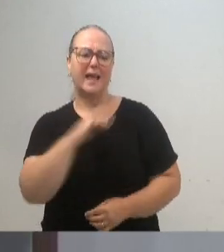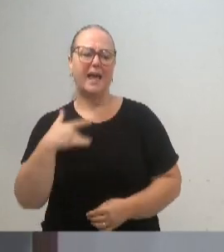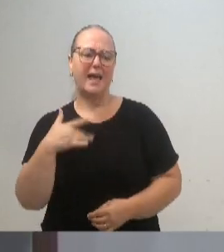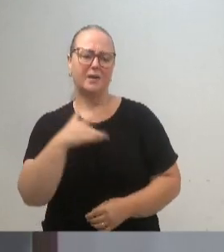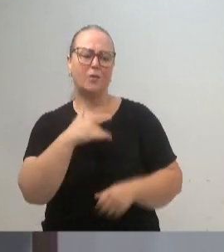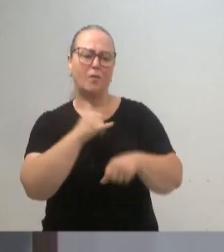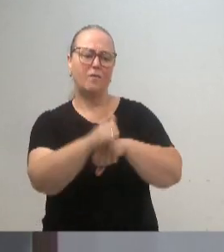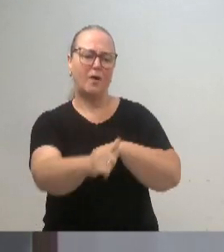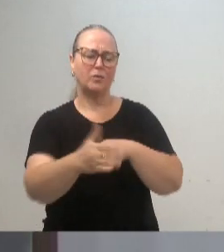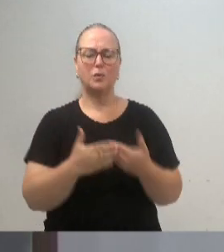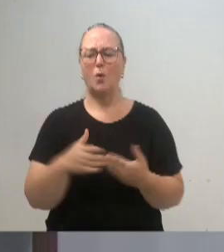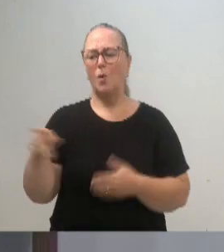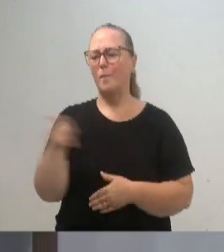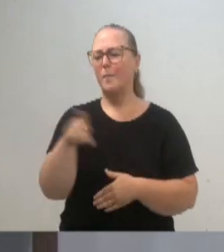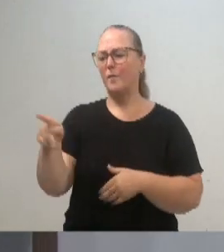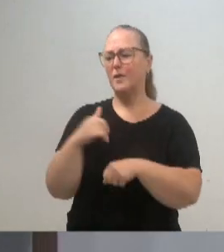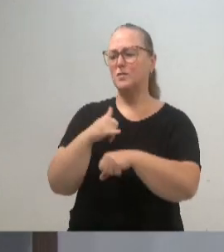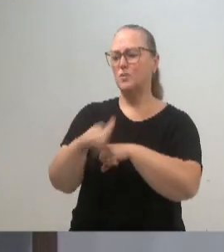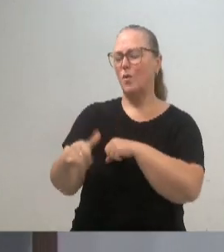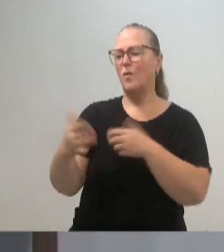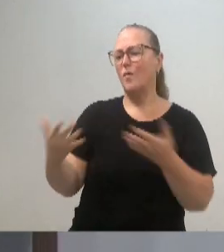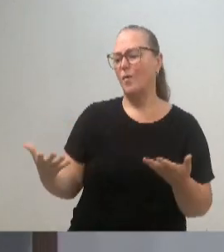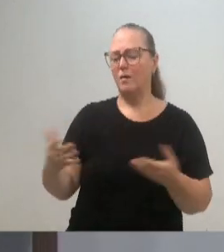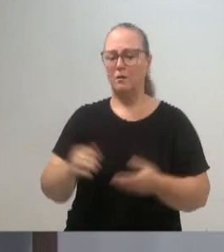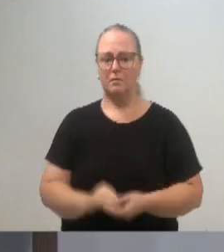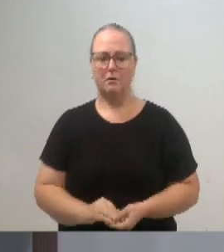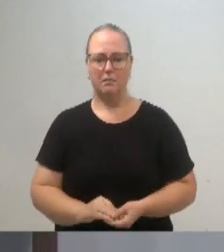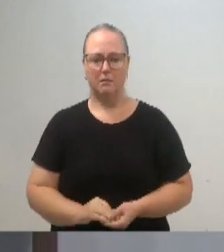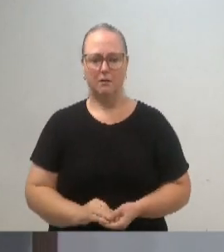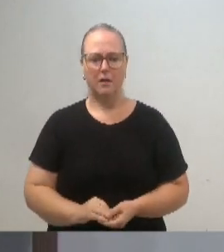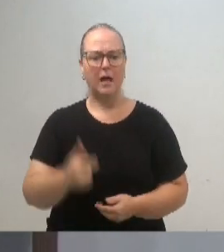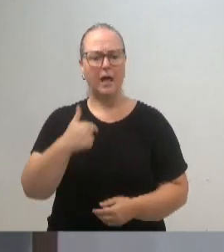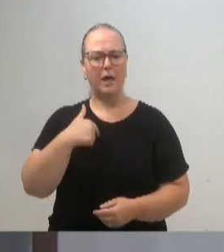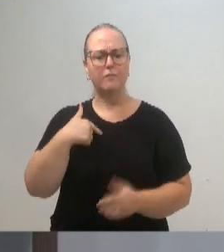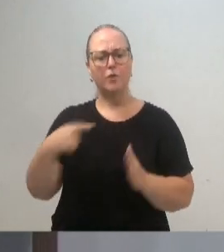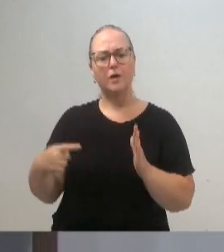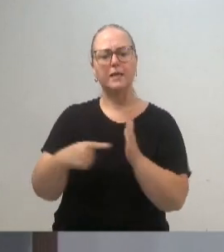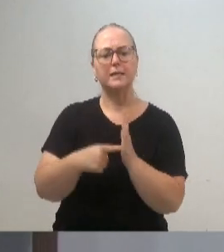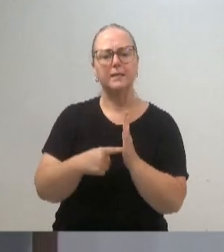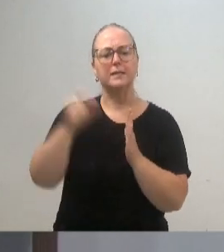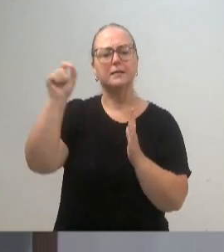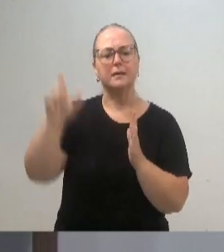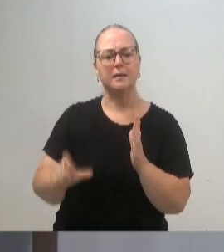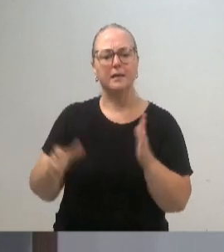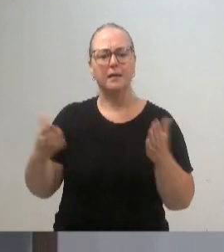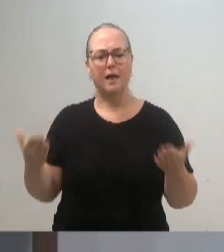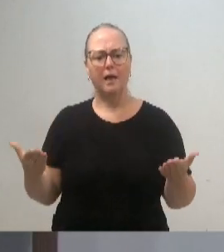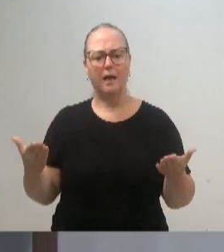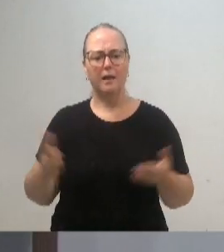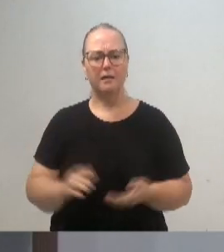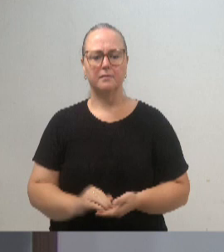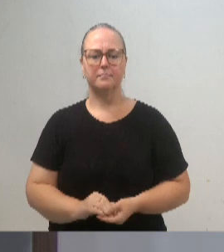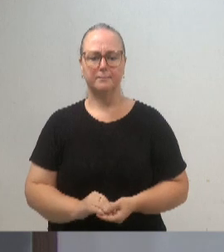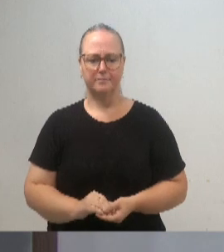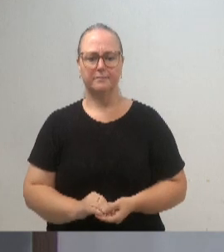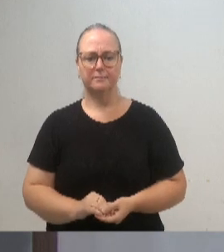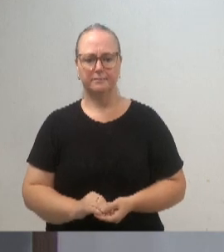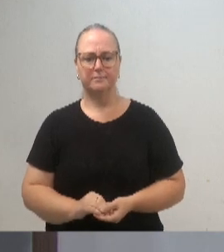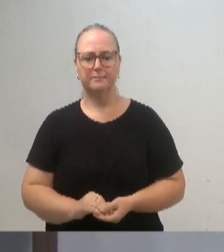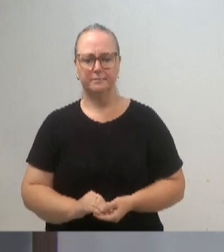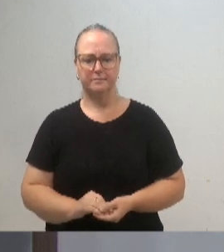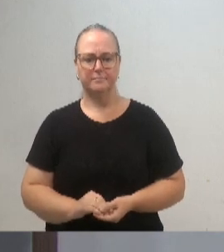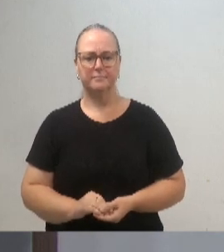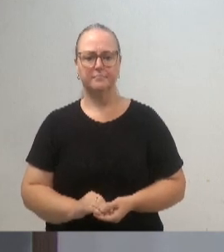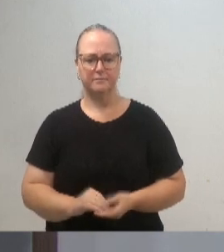porque o professor de apoio não vai poder vir, a gente liga para quem? Para quem que eu vou ligar quando um técnico de enfermagem não vai e